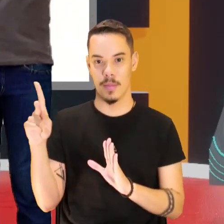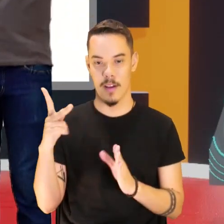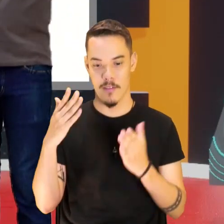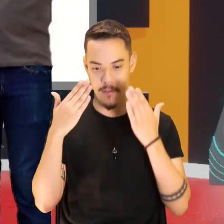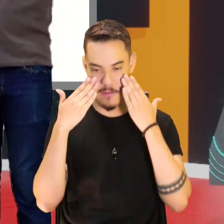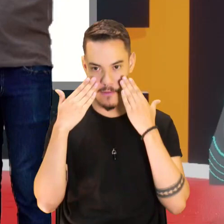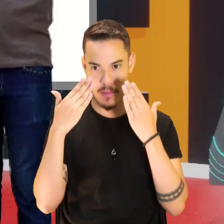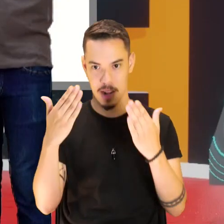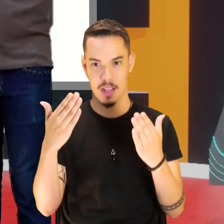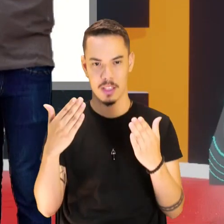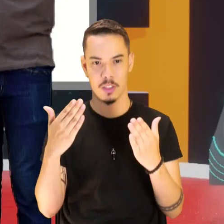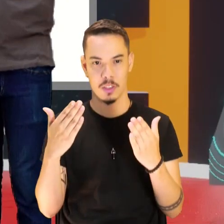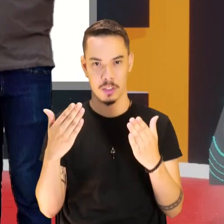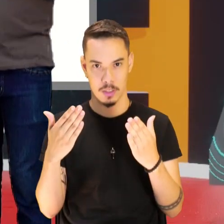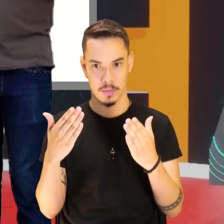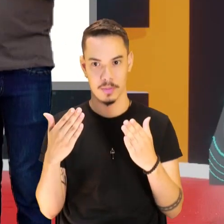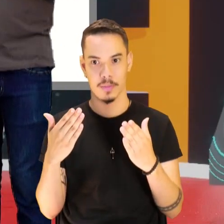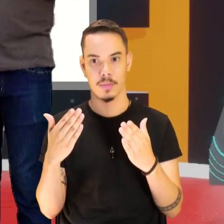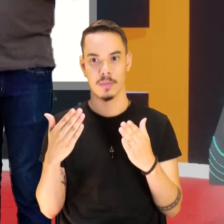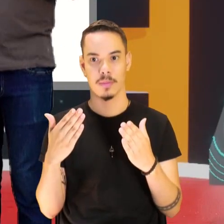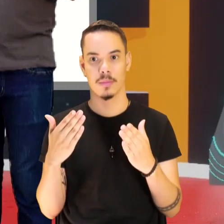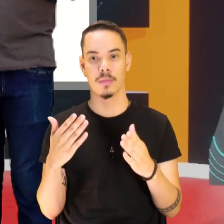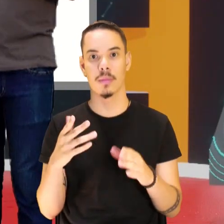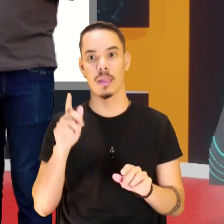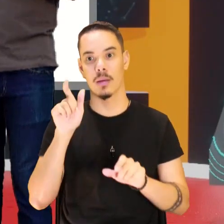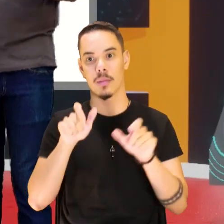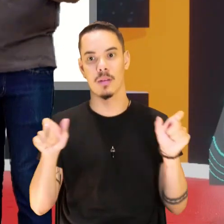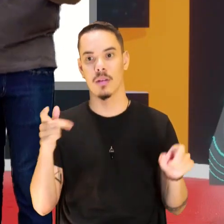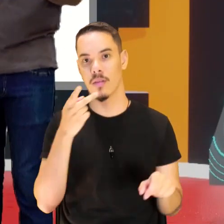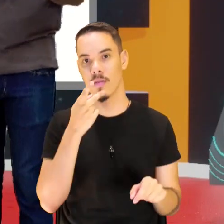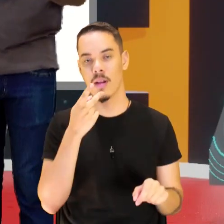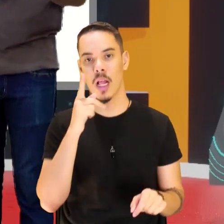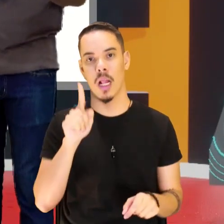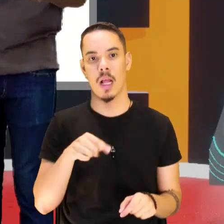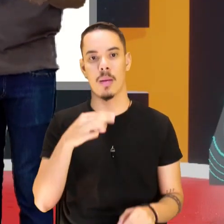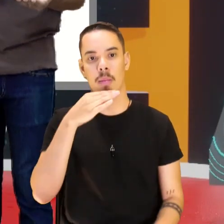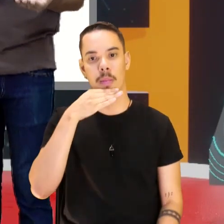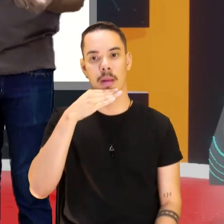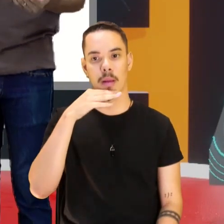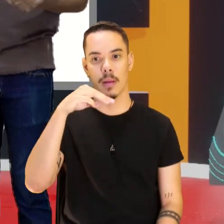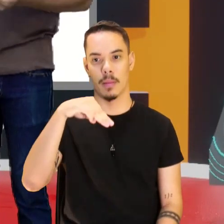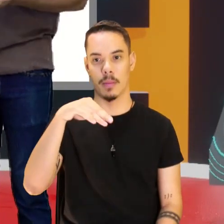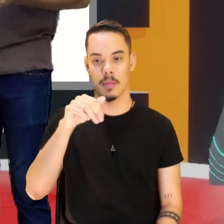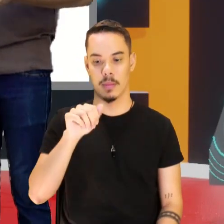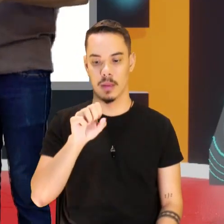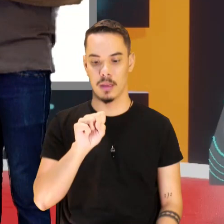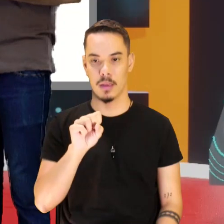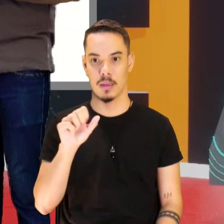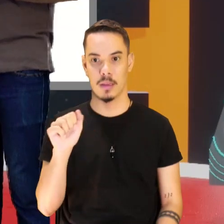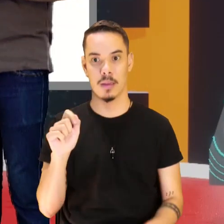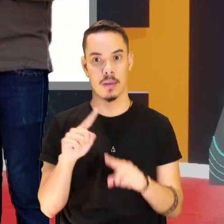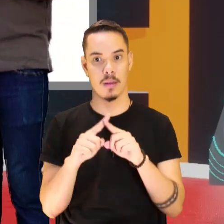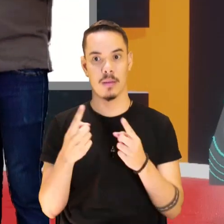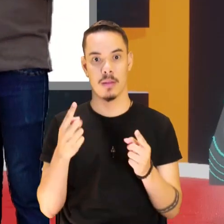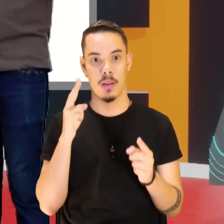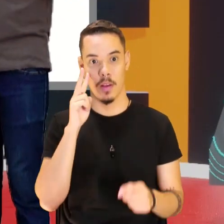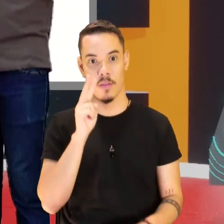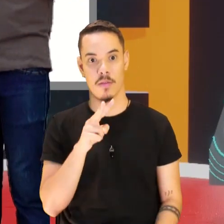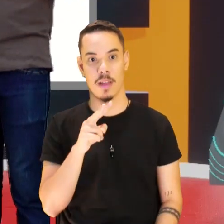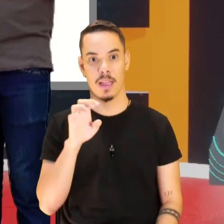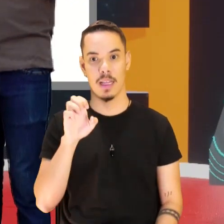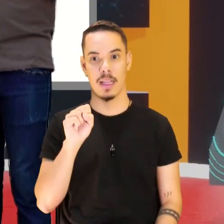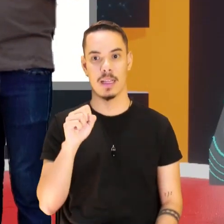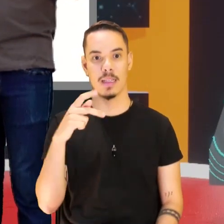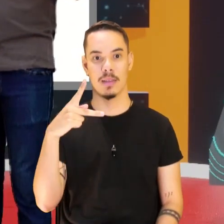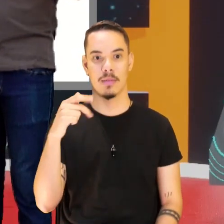na frente aquela mangueira na frente ali que o pessoal fala que é manga massa mas quando eu comi eu vi que era uma espada mas eu